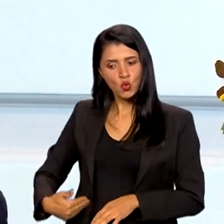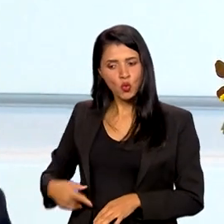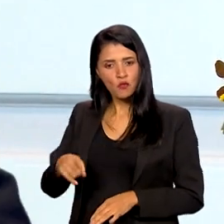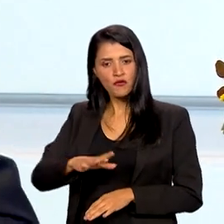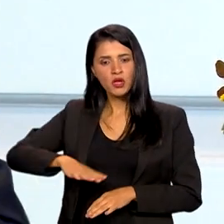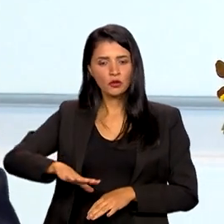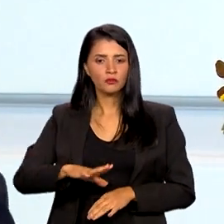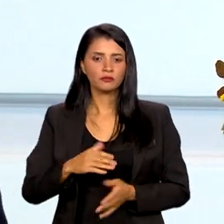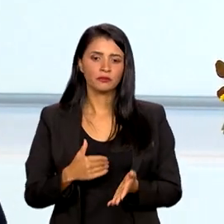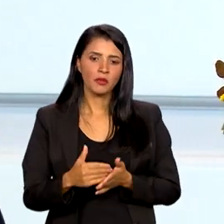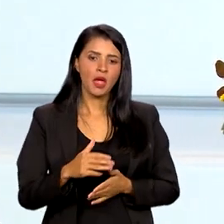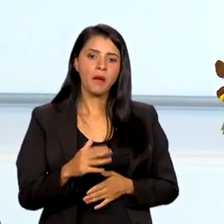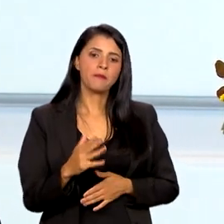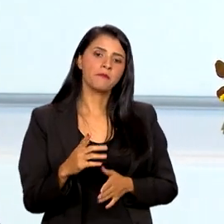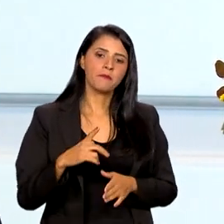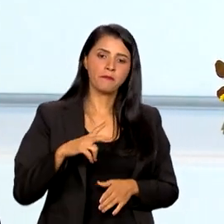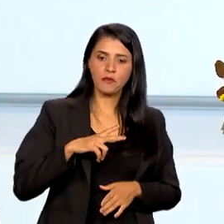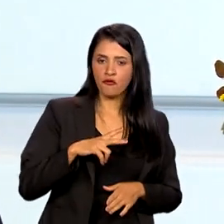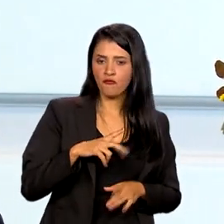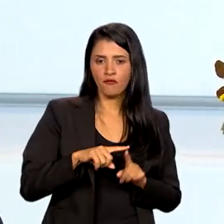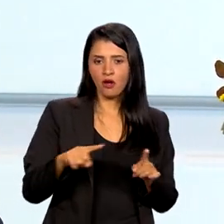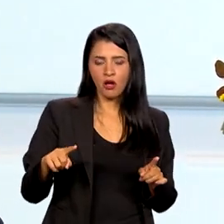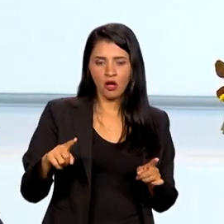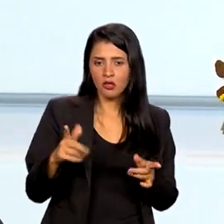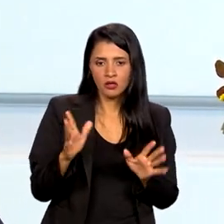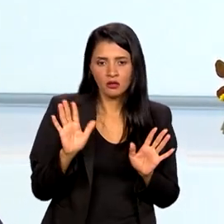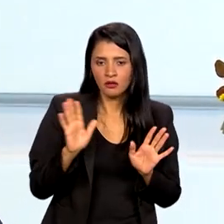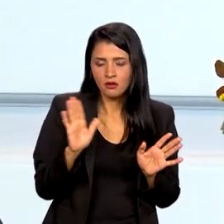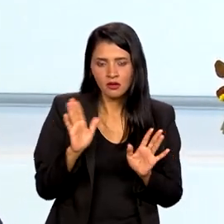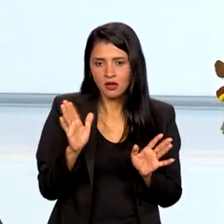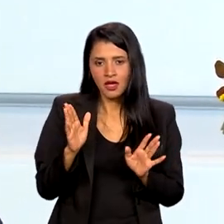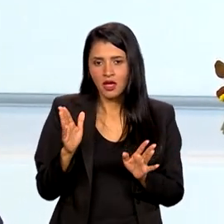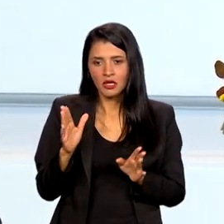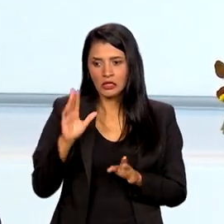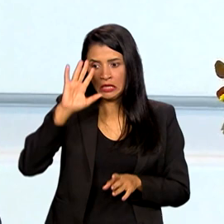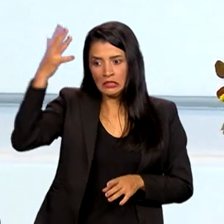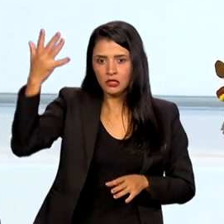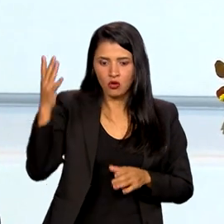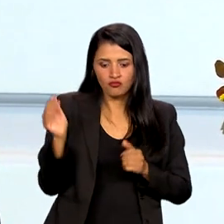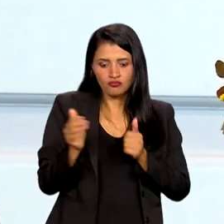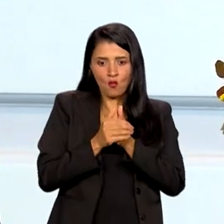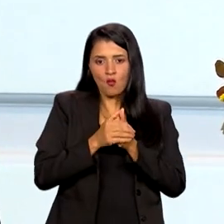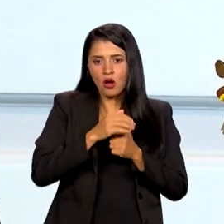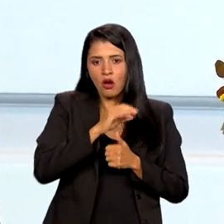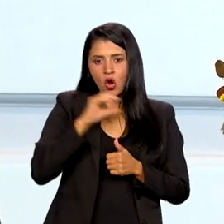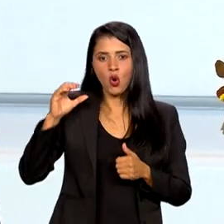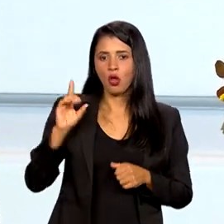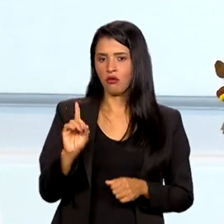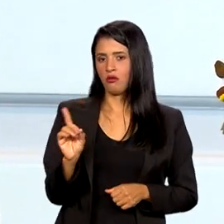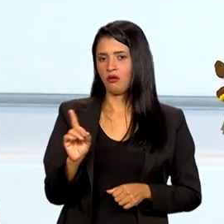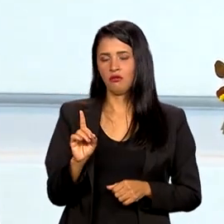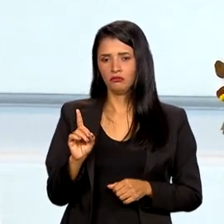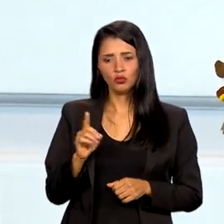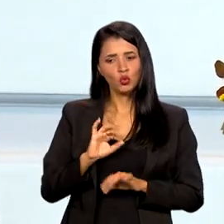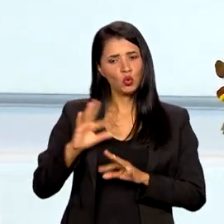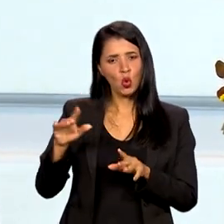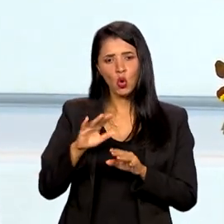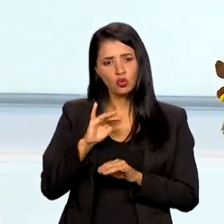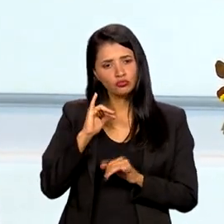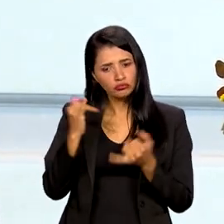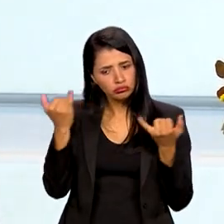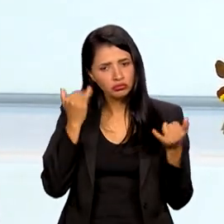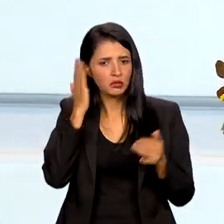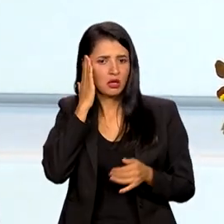iniciativa privada. Não haverá decisão na calada da noite, como o presidente Lula costuma dizer, não é? E você só consegue